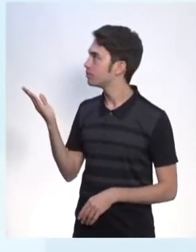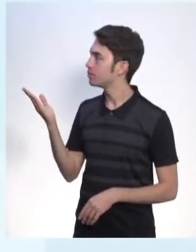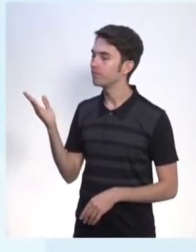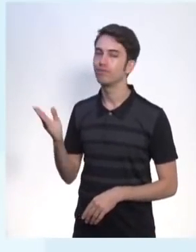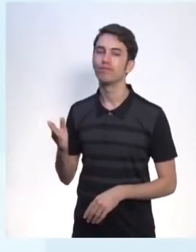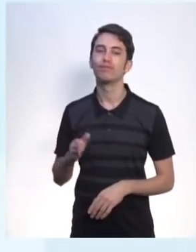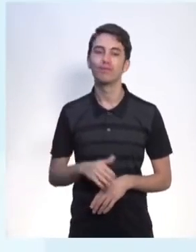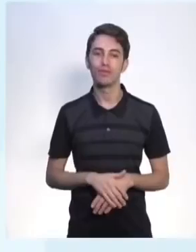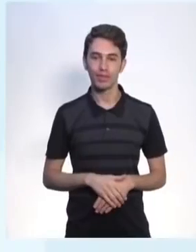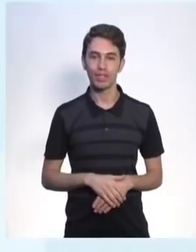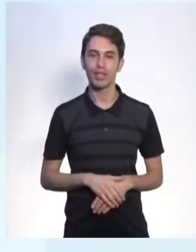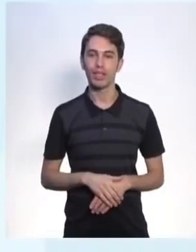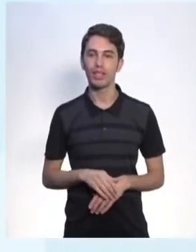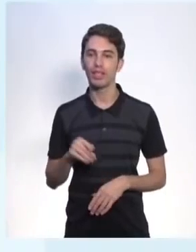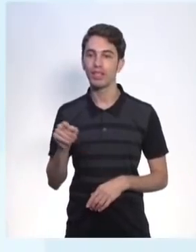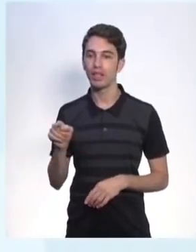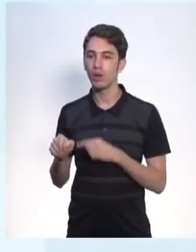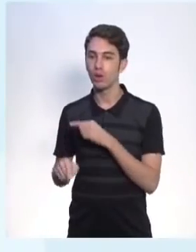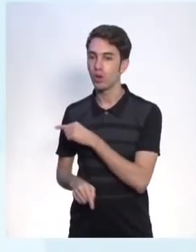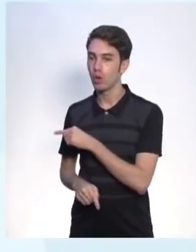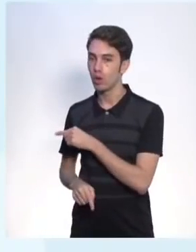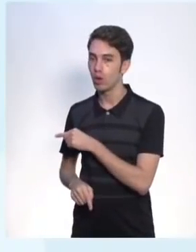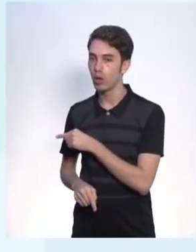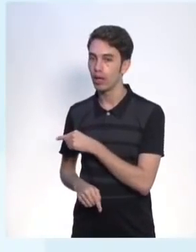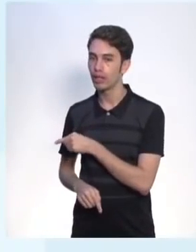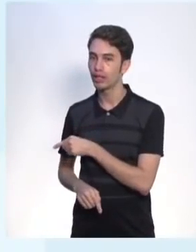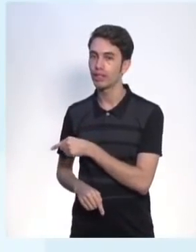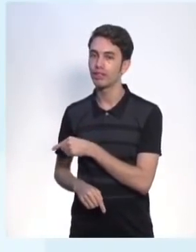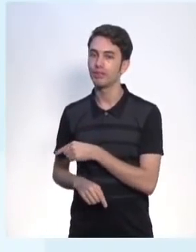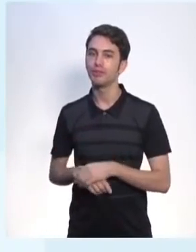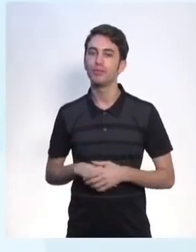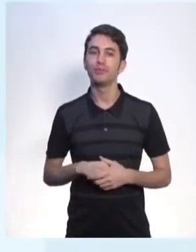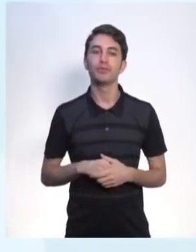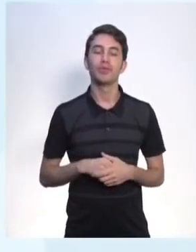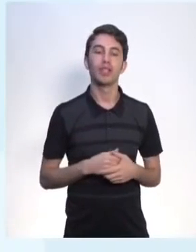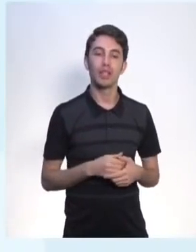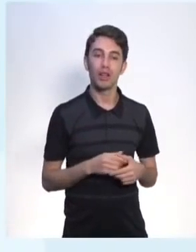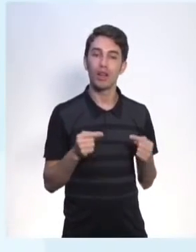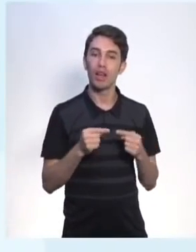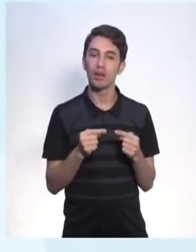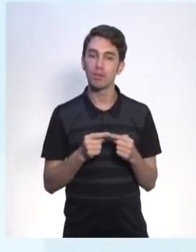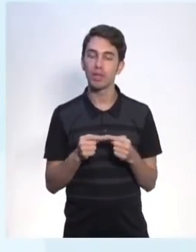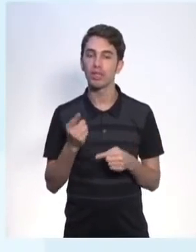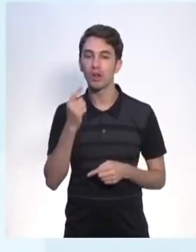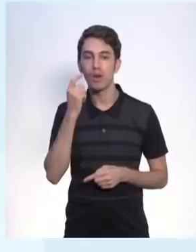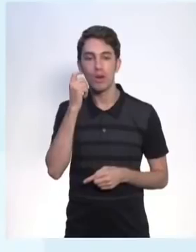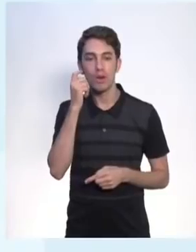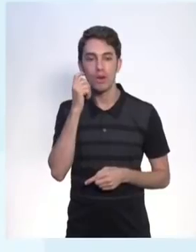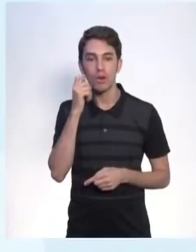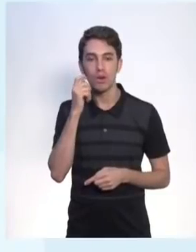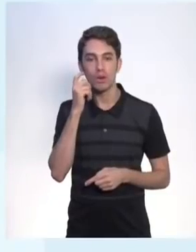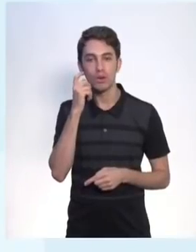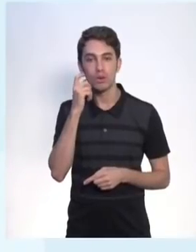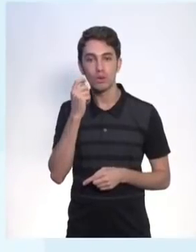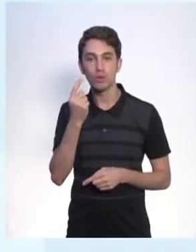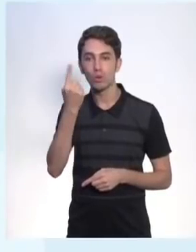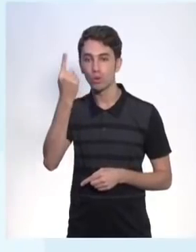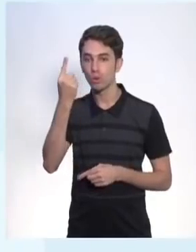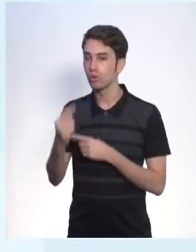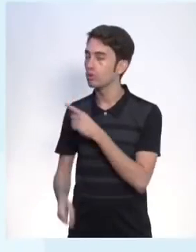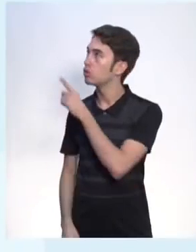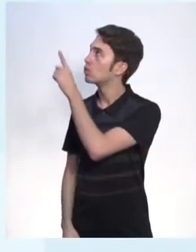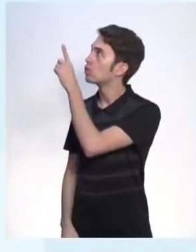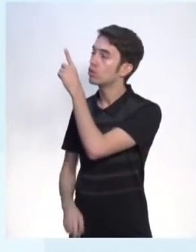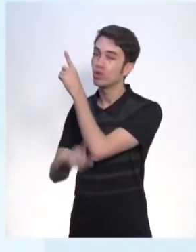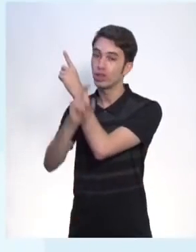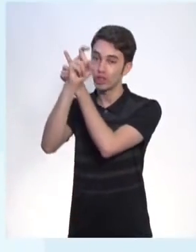para vocês. Então, essa bolinha aí... que está aparecendo para vocês, eu vou ter essa projeção. Então, do 1 aqui, né, como a Ana